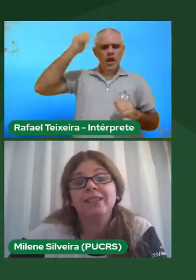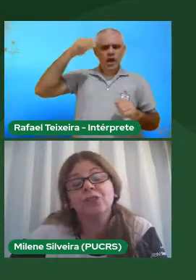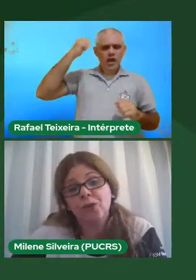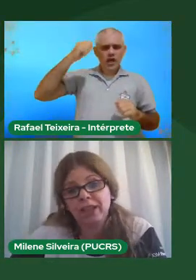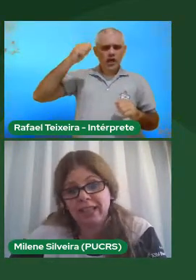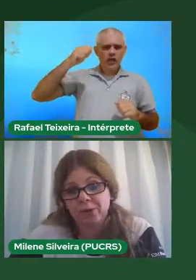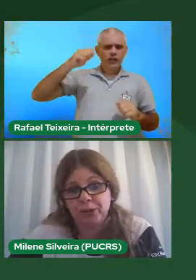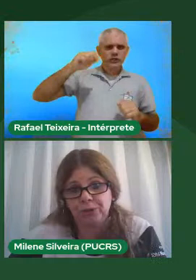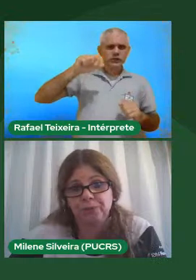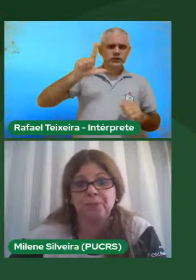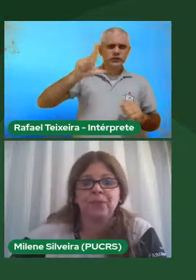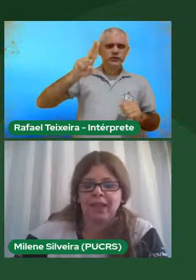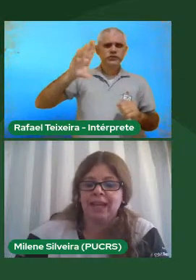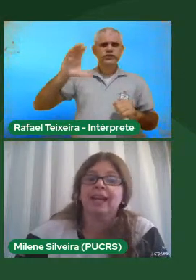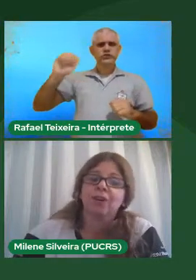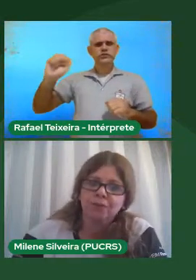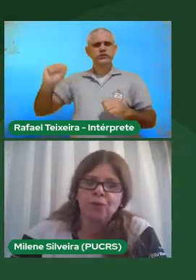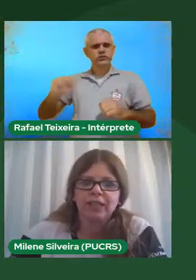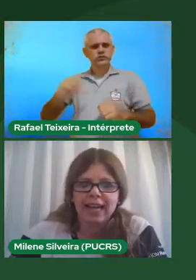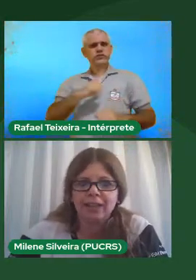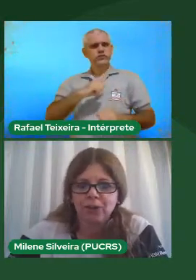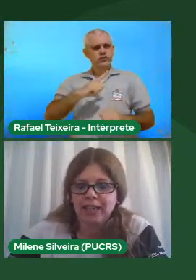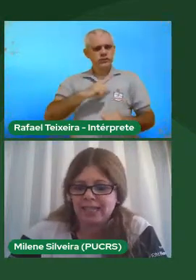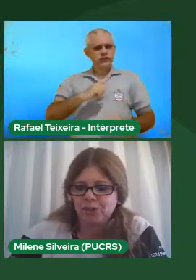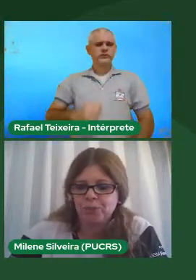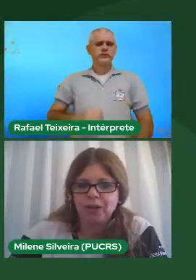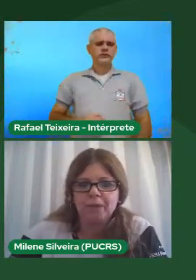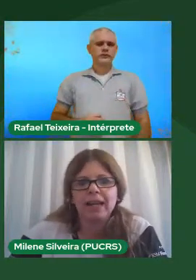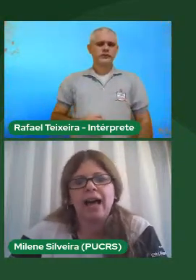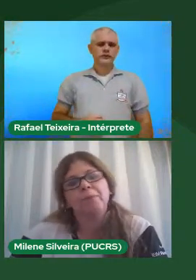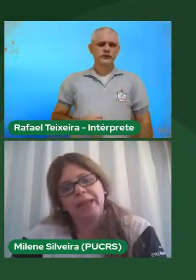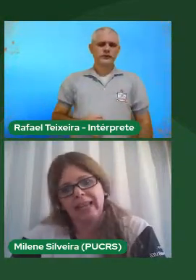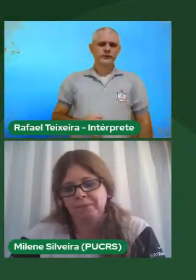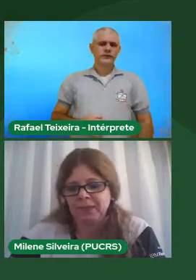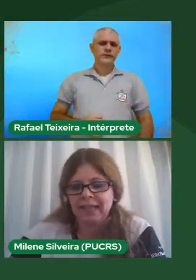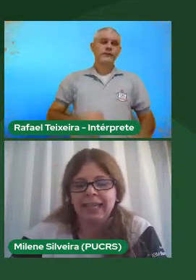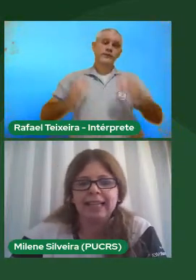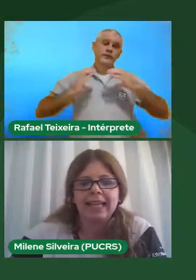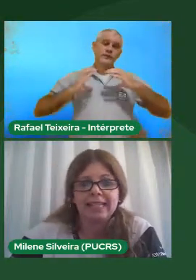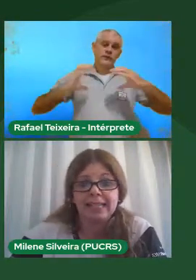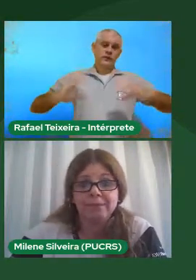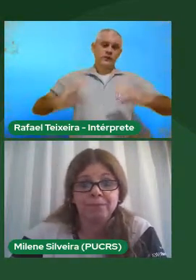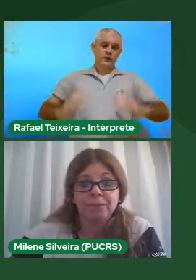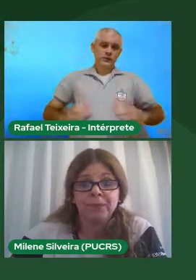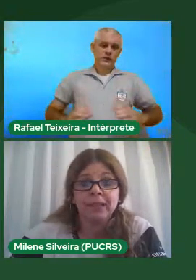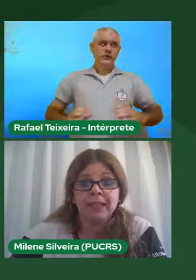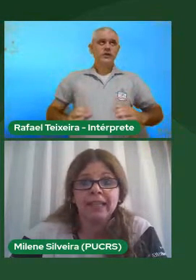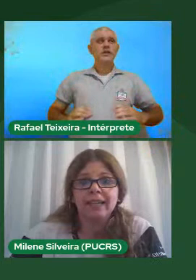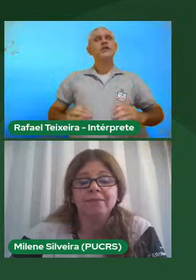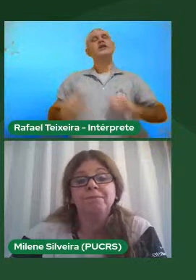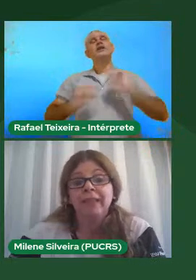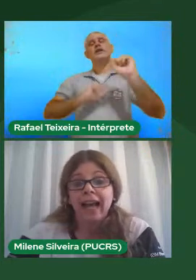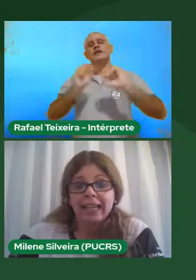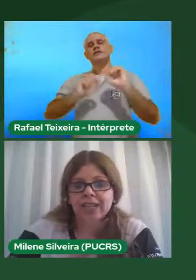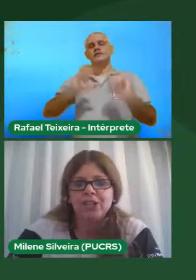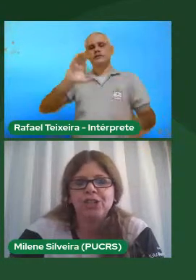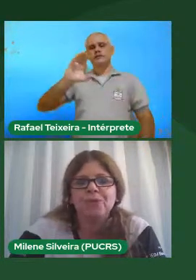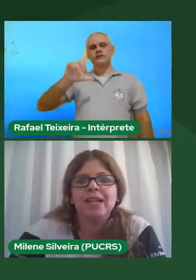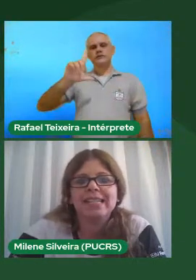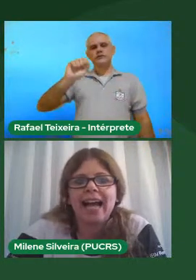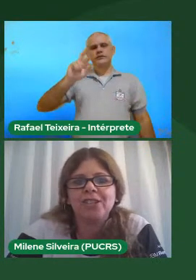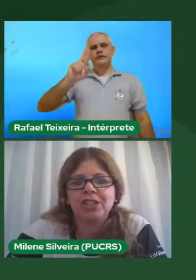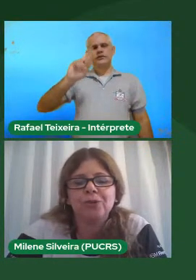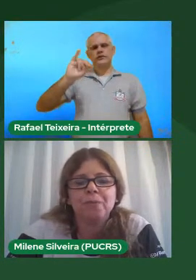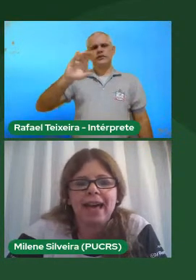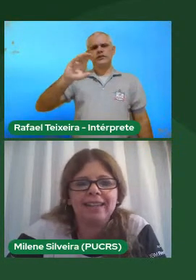em 98. Coordenada, coordenação de programa lá pela Clarice, que aqui a gente tem